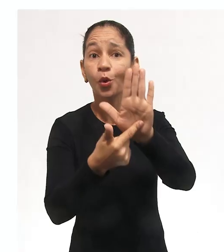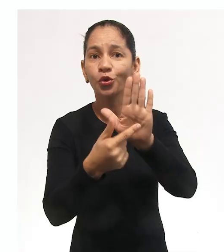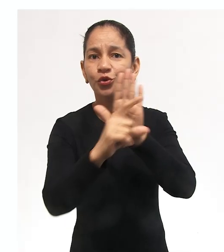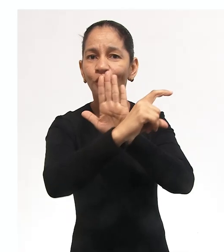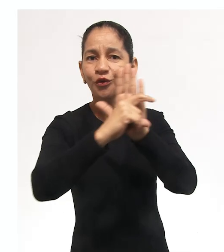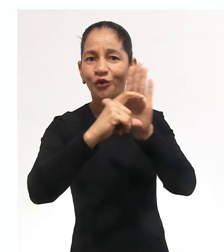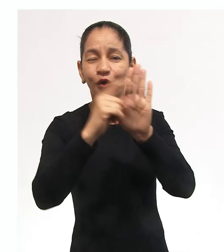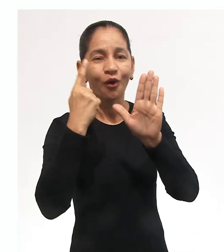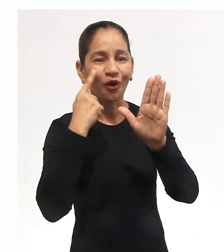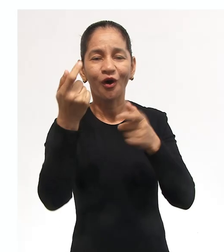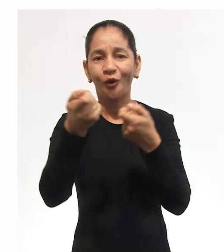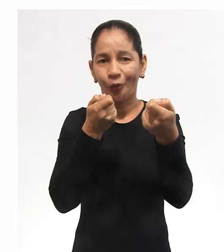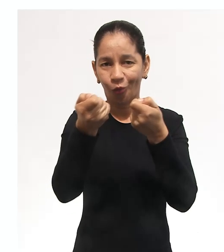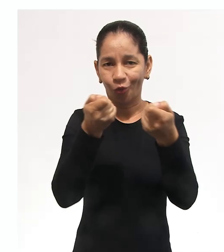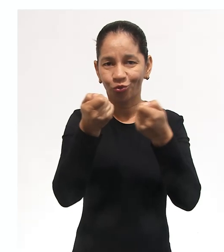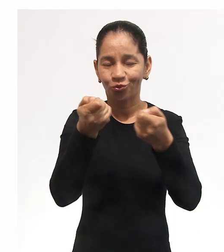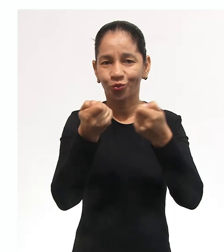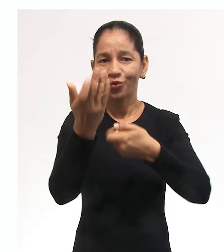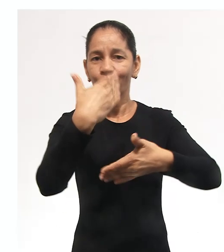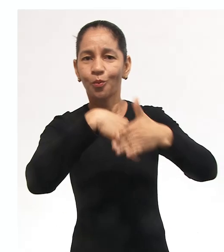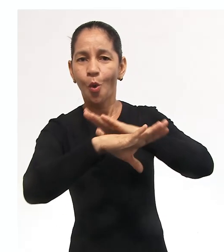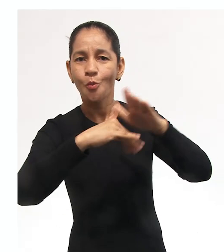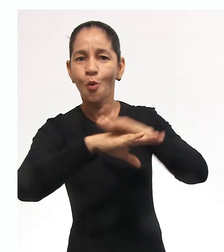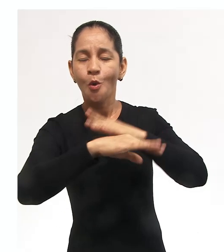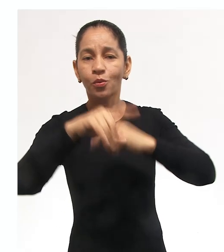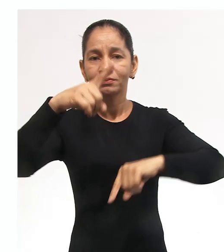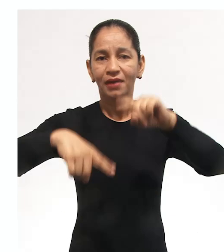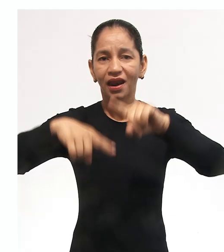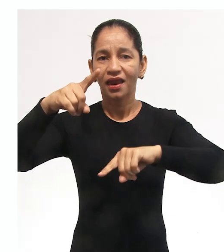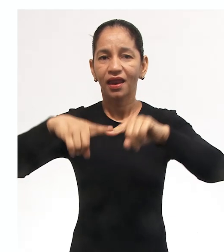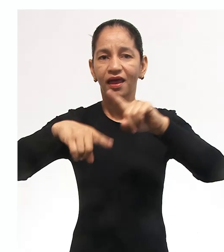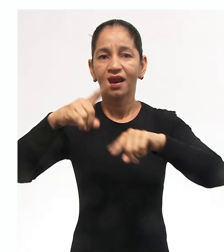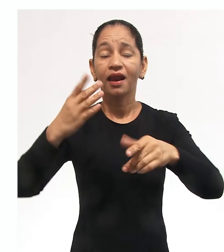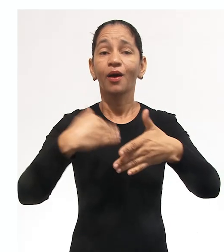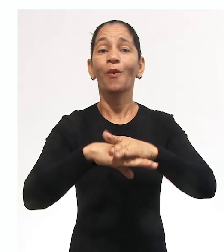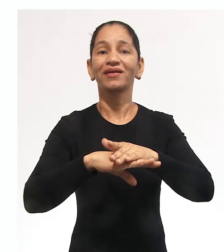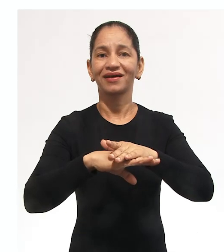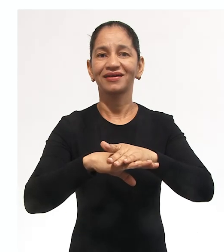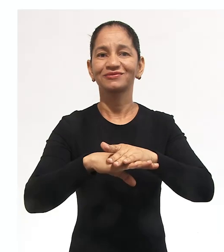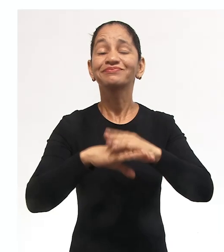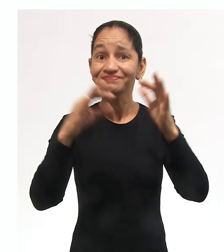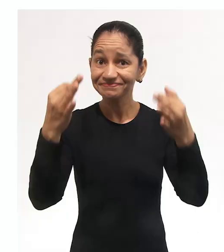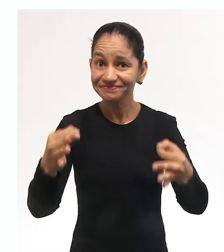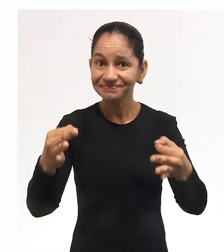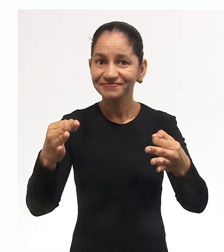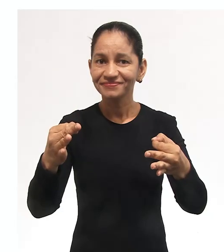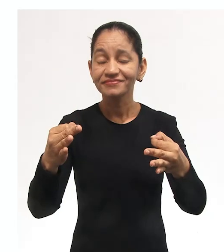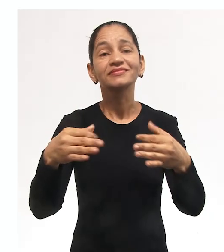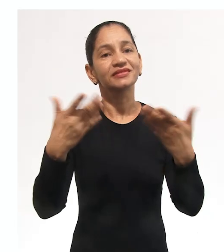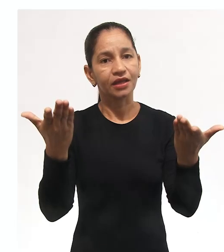né? Controle de estoque. Então, já houve um direcionamento do desenvolvimento dessa